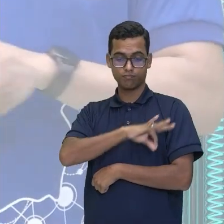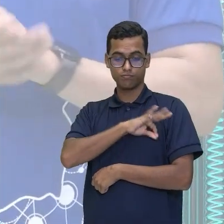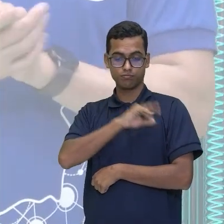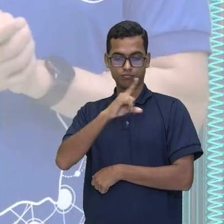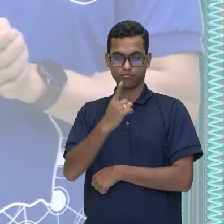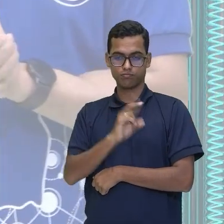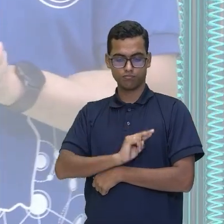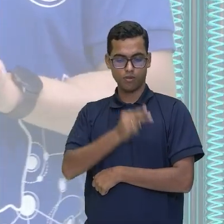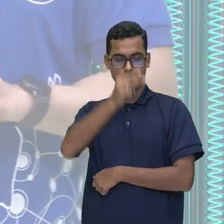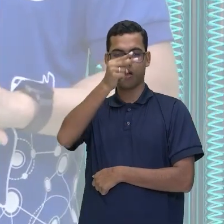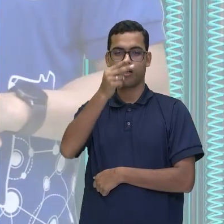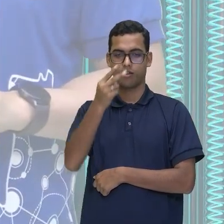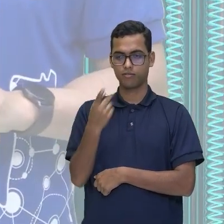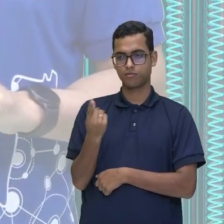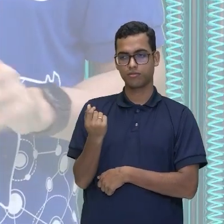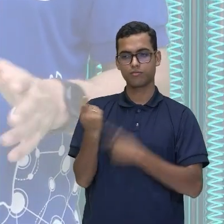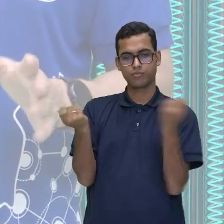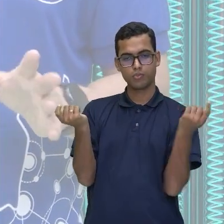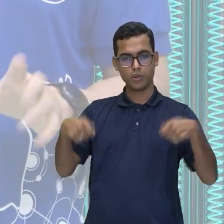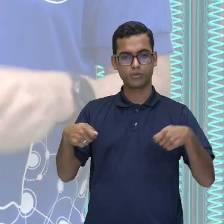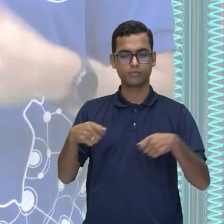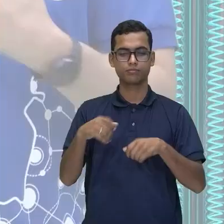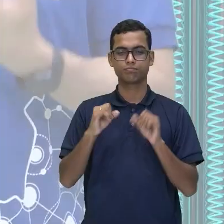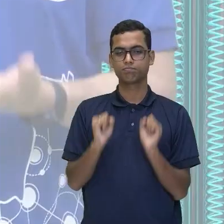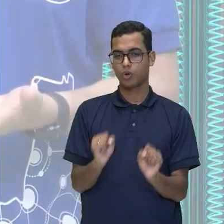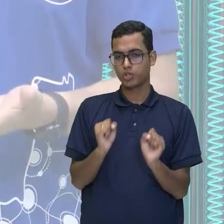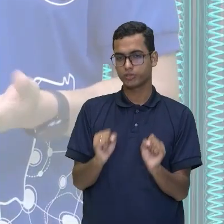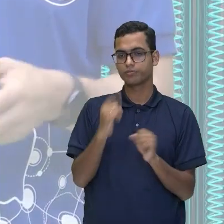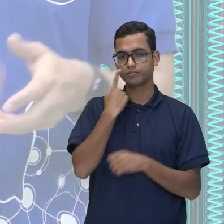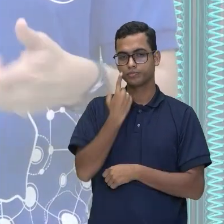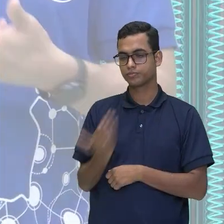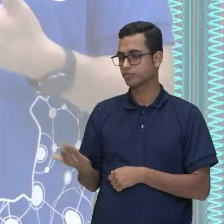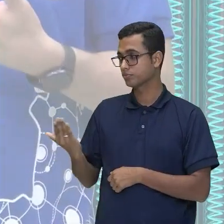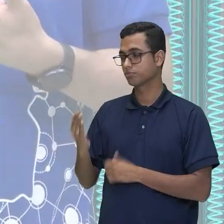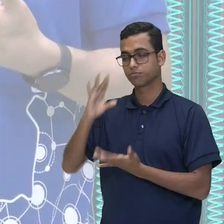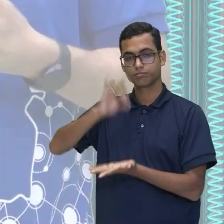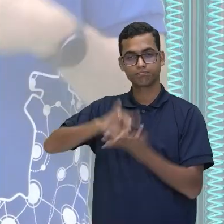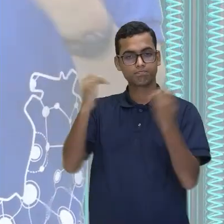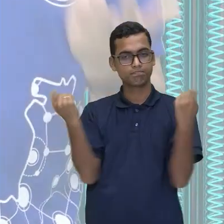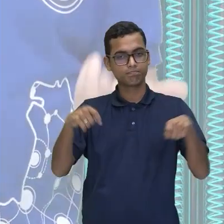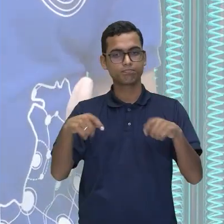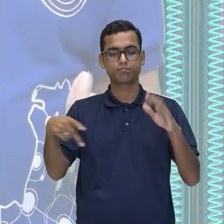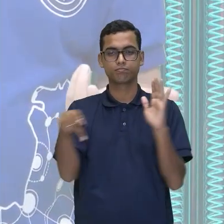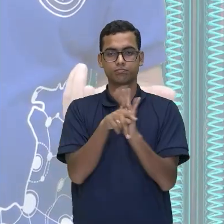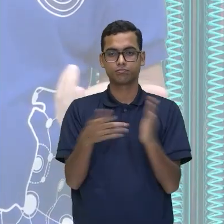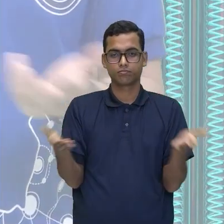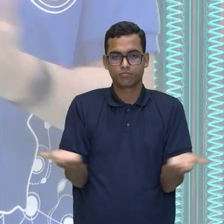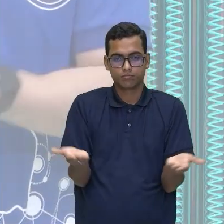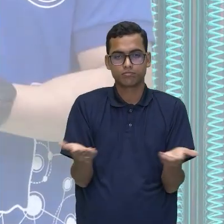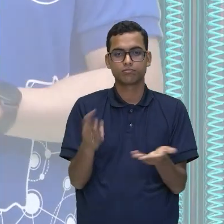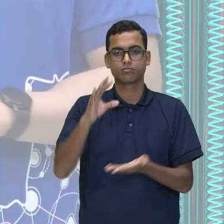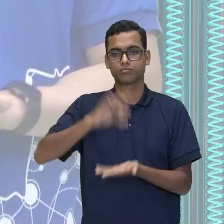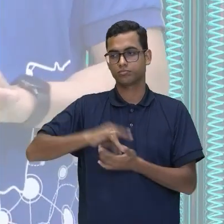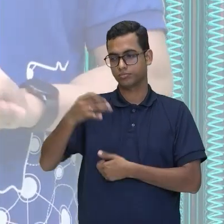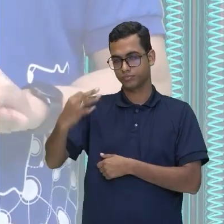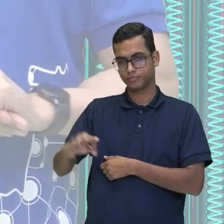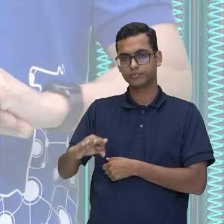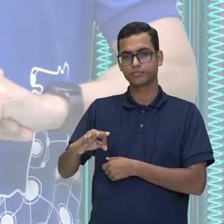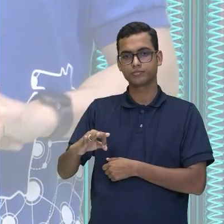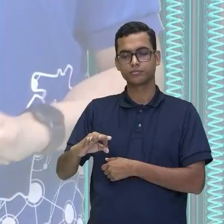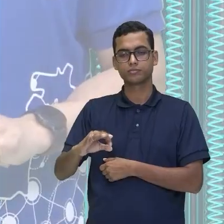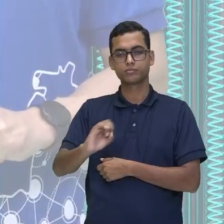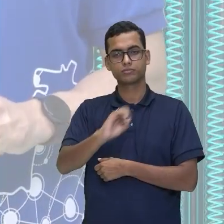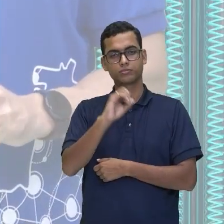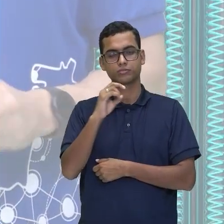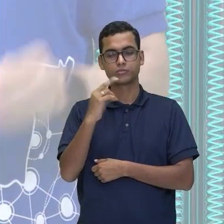possibilidade. Bastante dinheiro como professor. É uma possibilidade que pode se concretizar ou não, tá certo? Mais